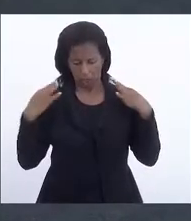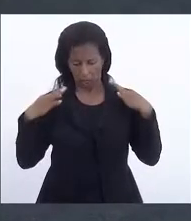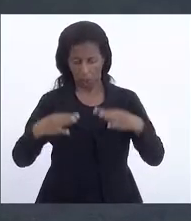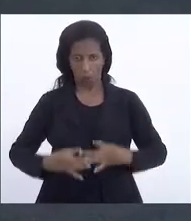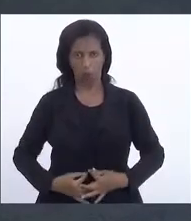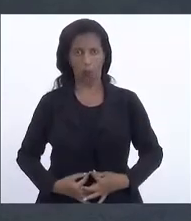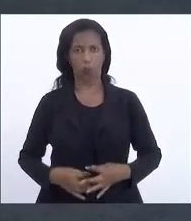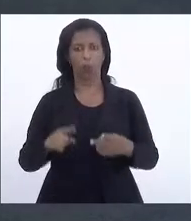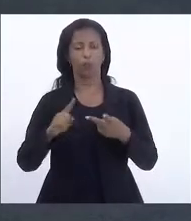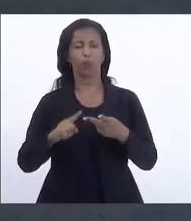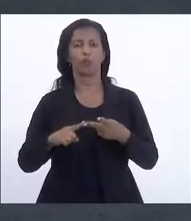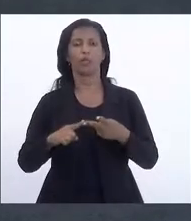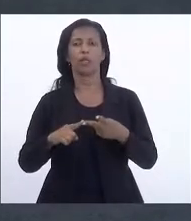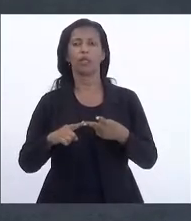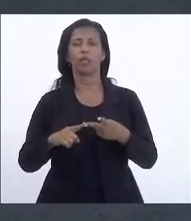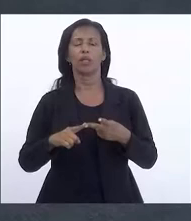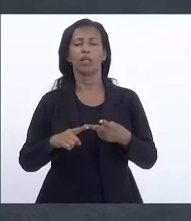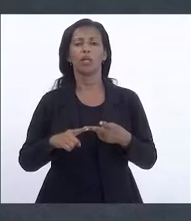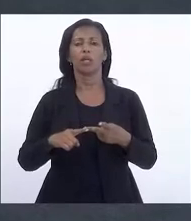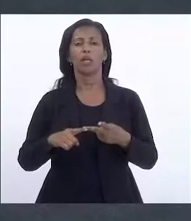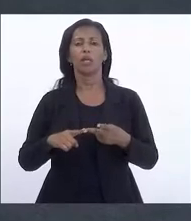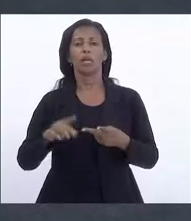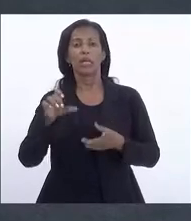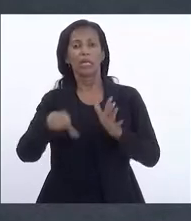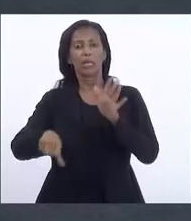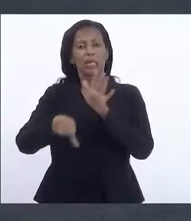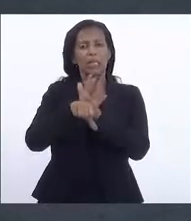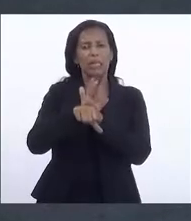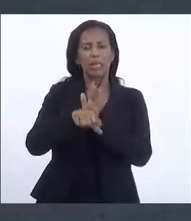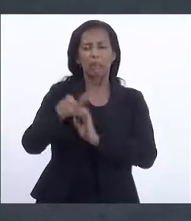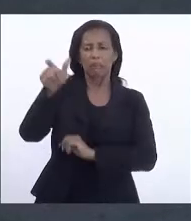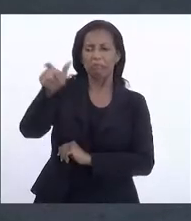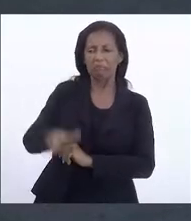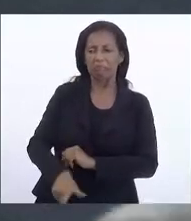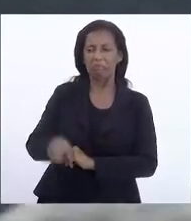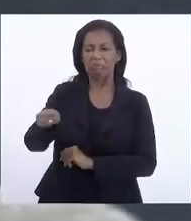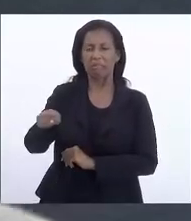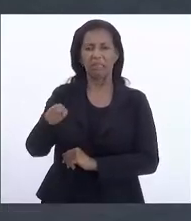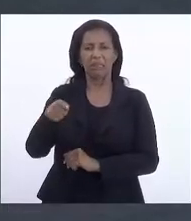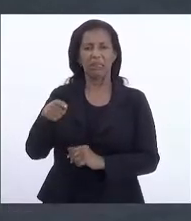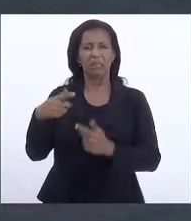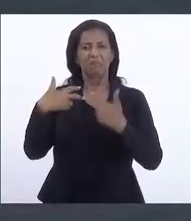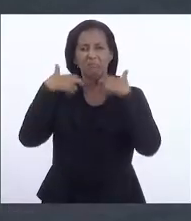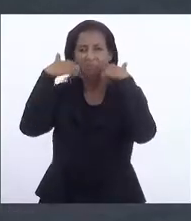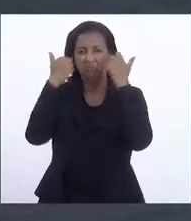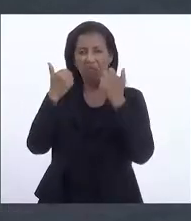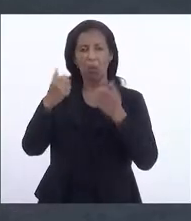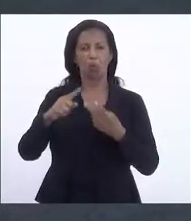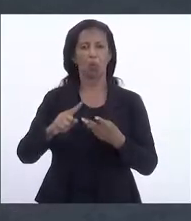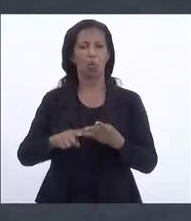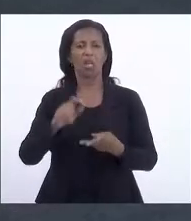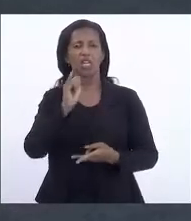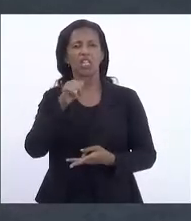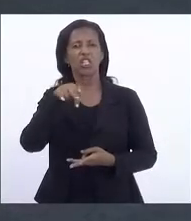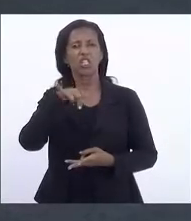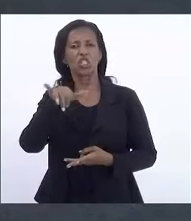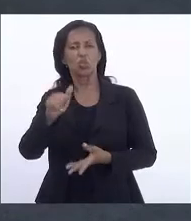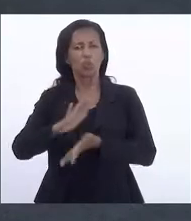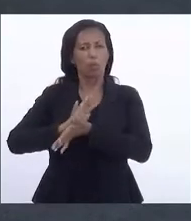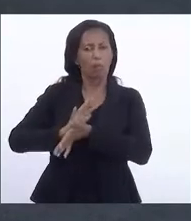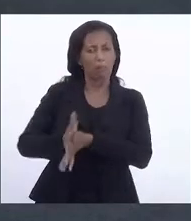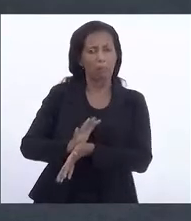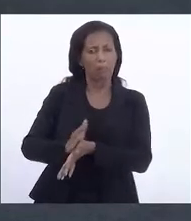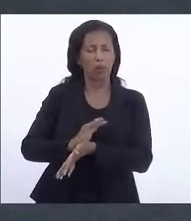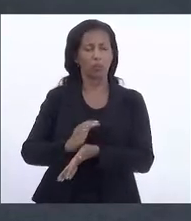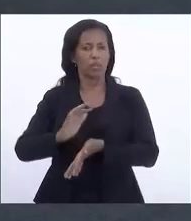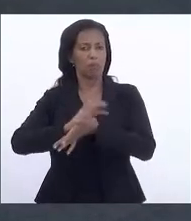tipificação criminal em que ocorre a ridicularização pública, injúria por preconceito, preconceito